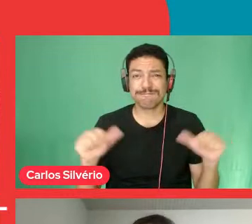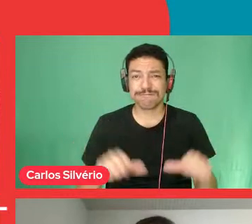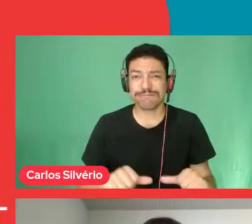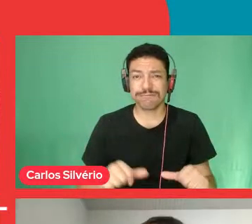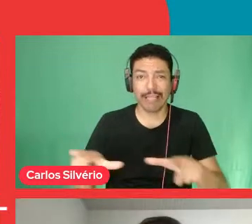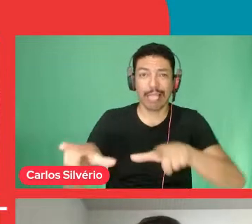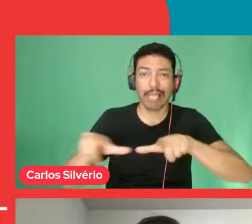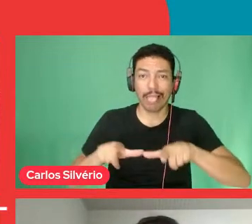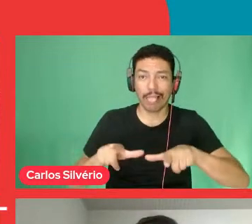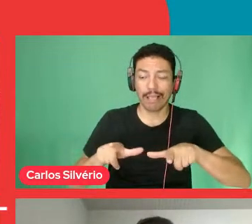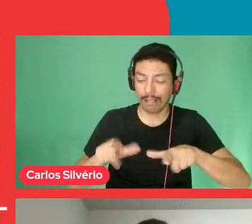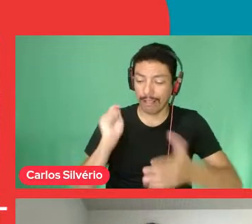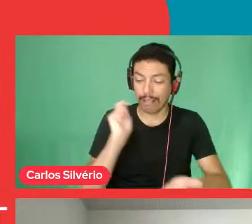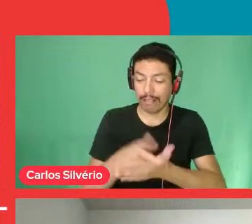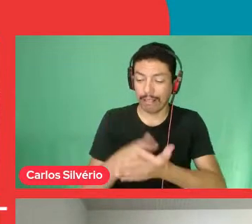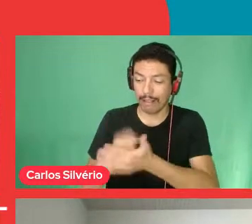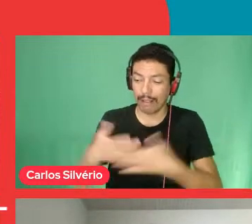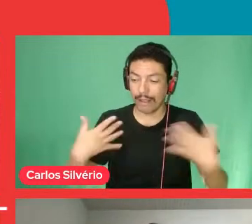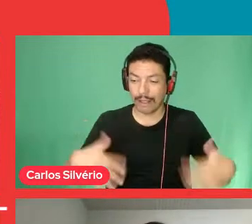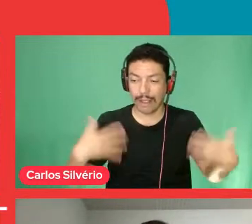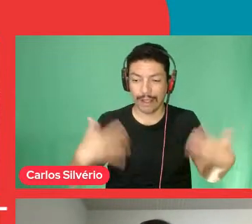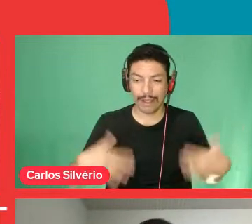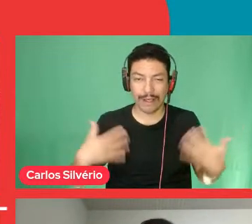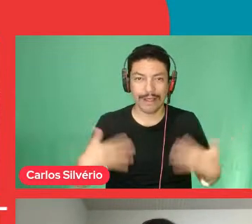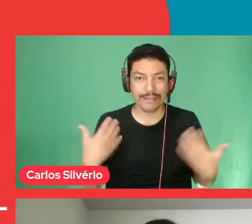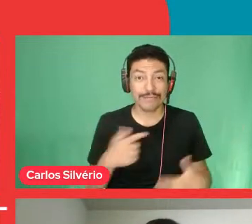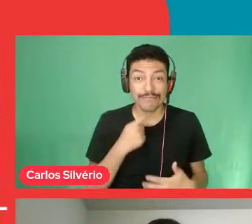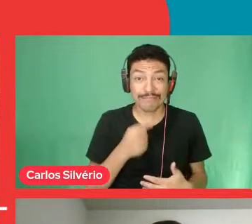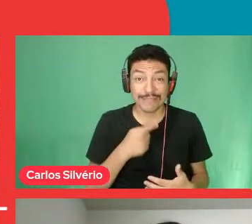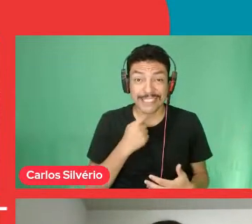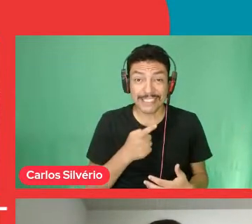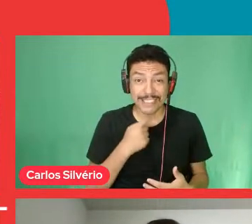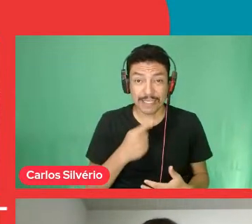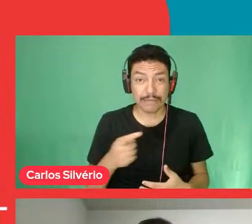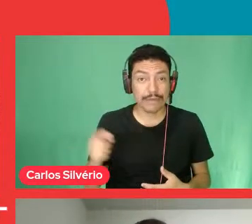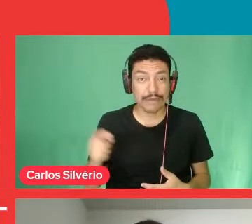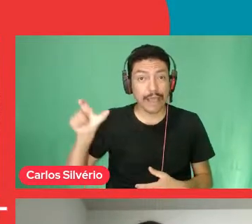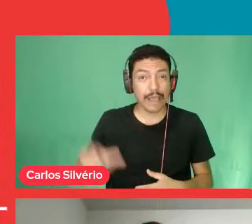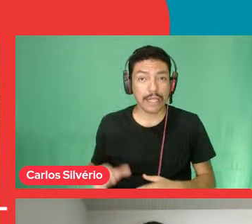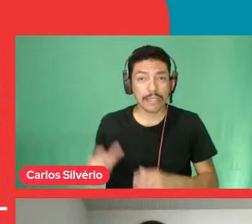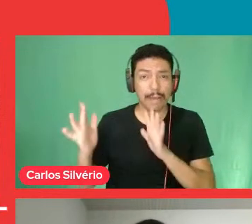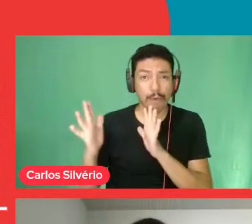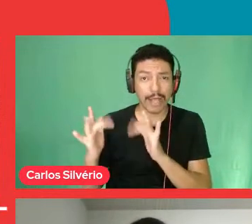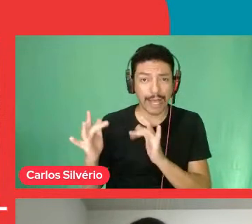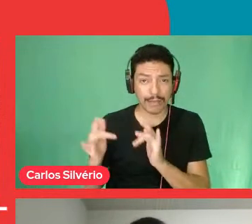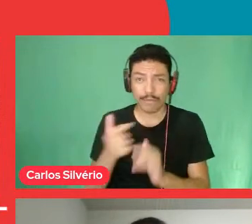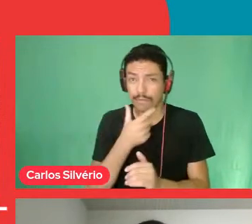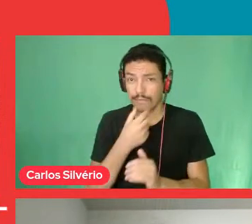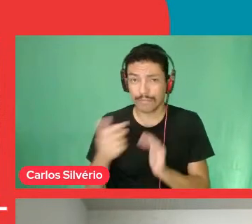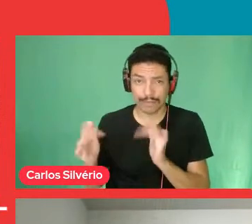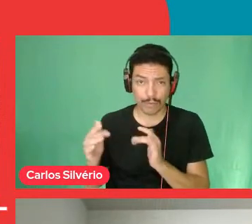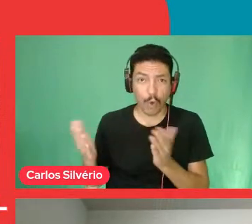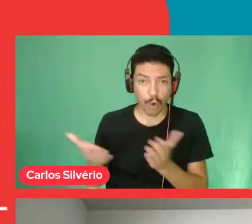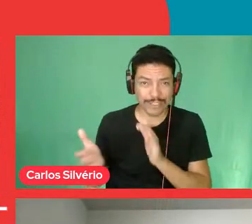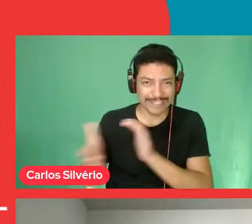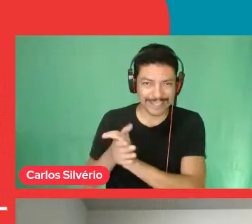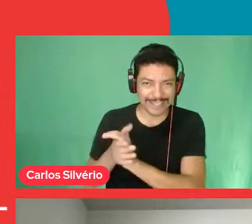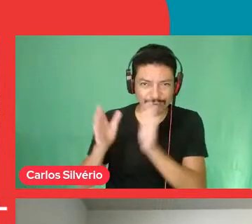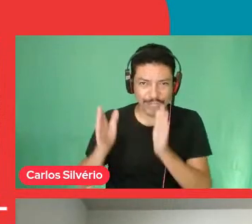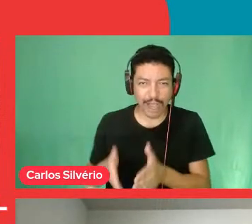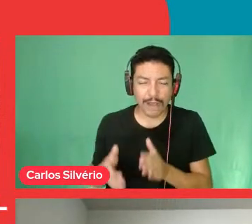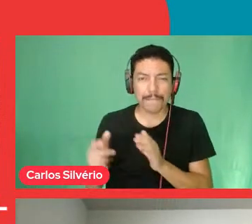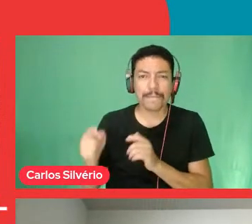eu tinha os boletos, mas não pagos, e o meu namorado, na época, hoje meu marido, gente,